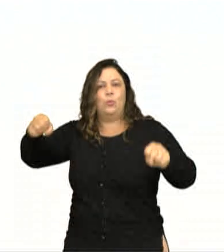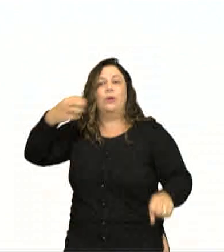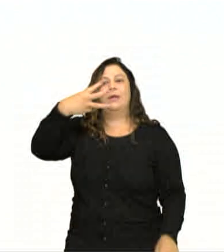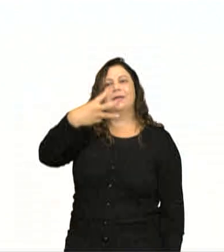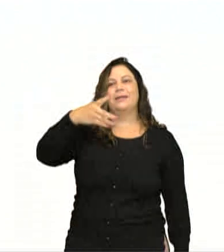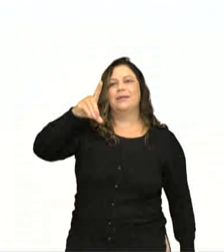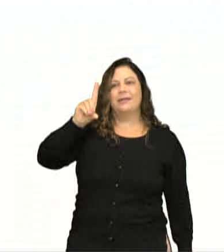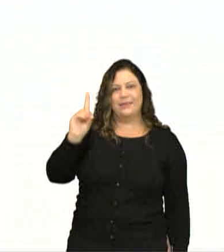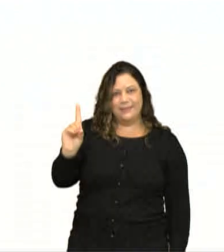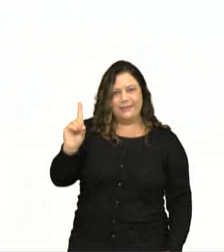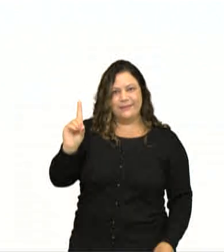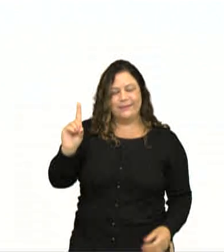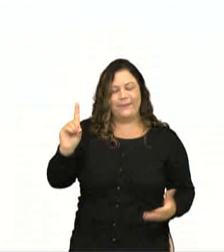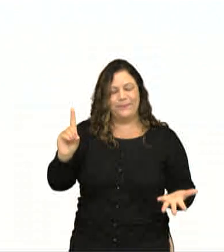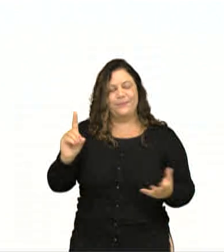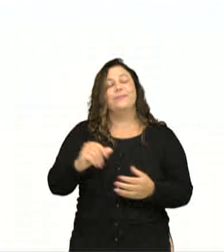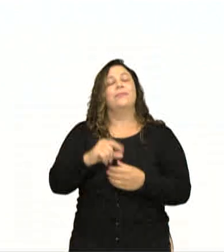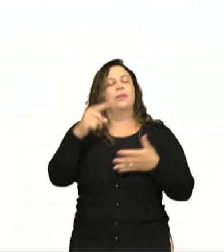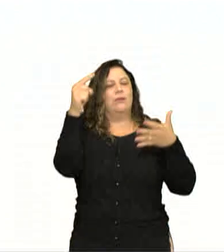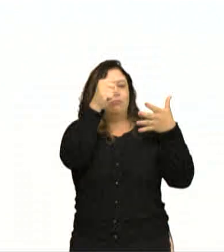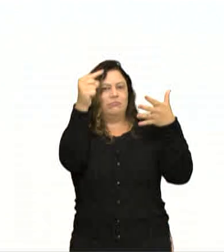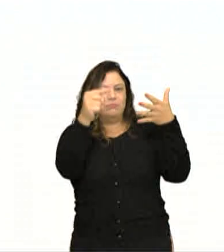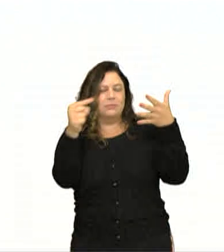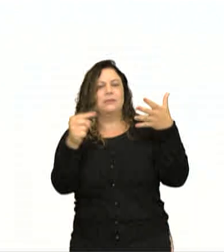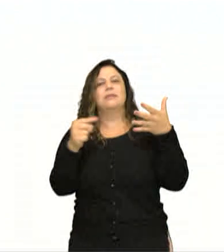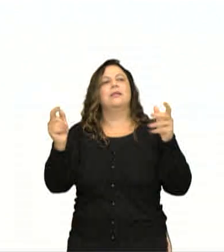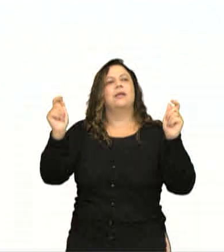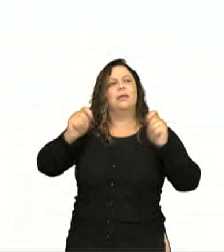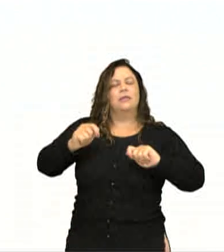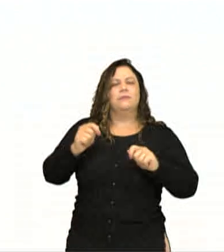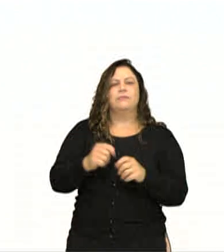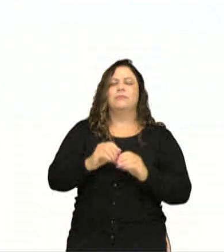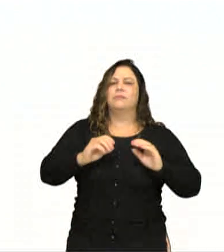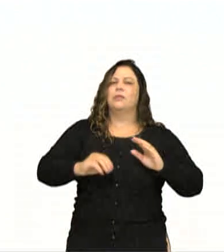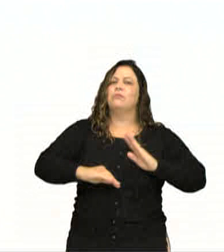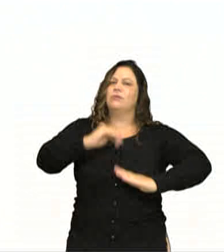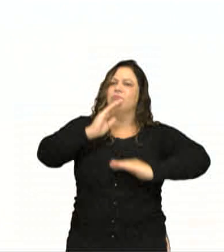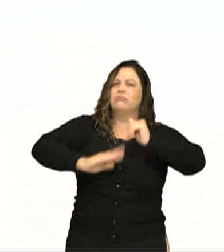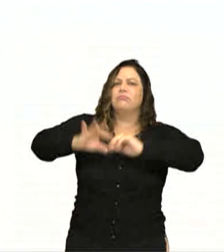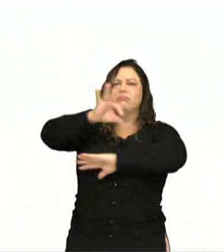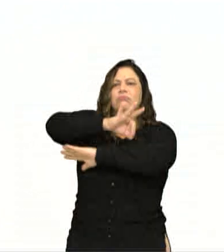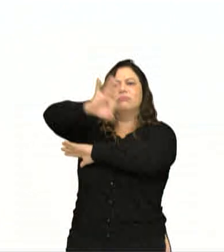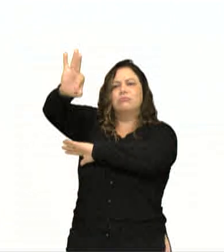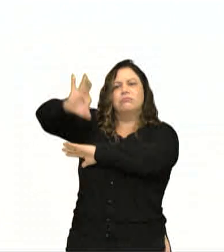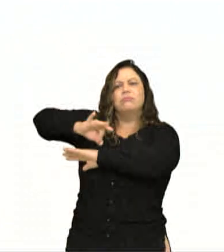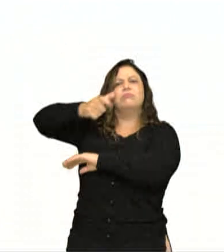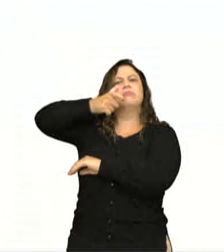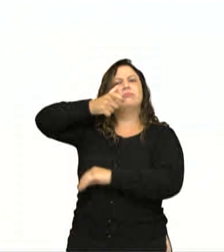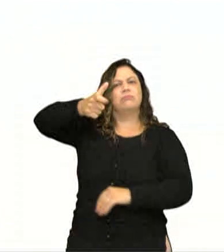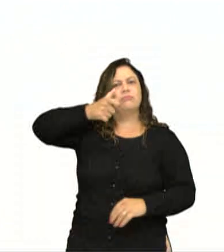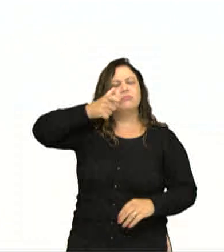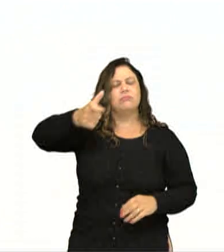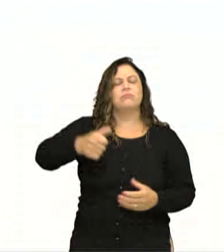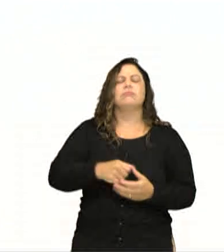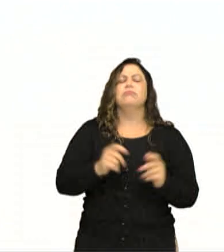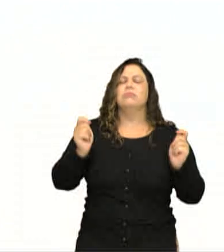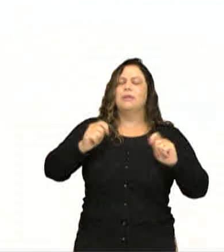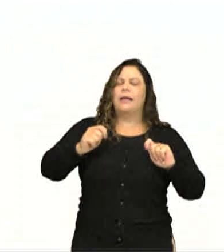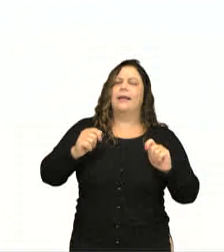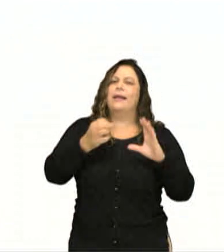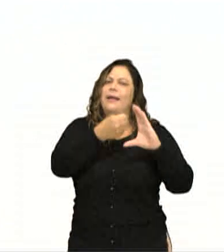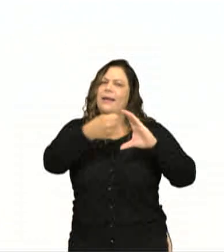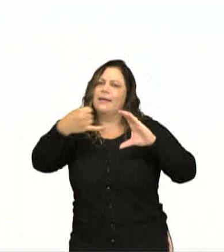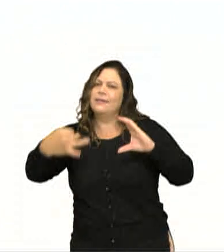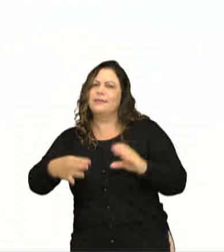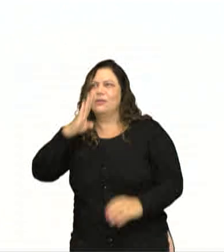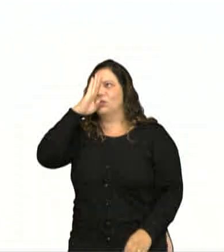ali tem esses elementos. Então, as edificações que despertam maior interesse foram os templos, né? A característica mais